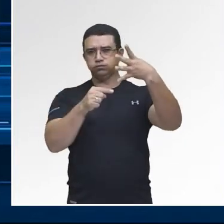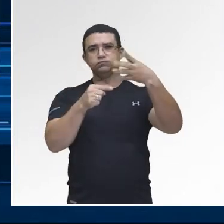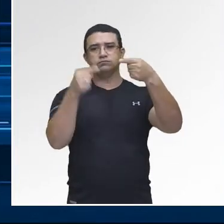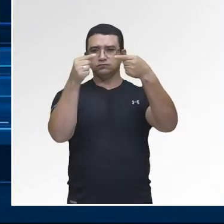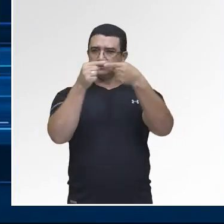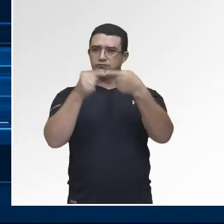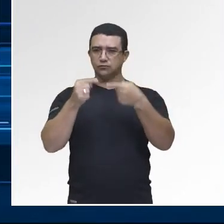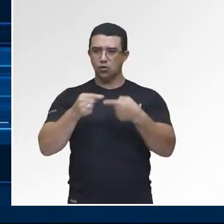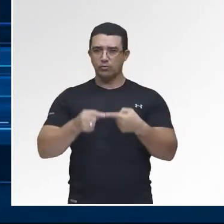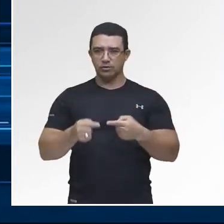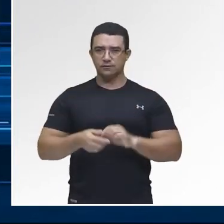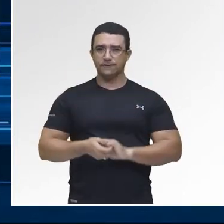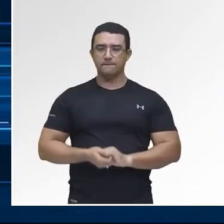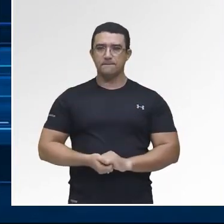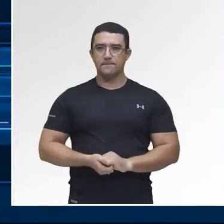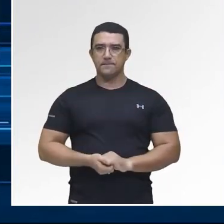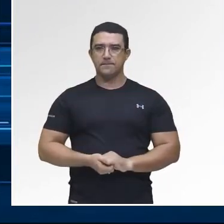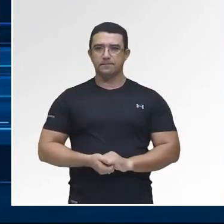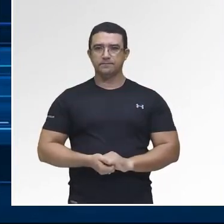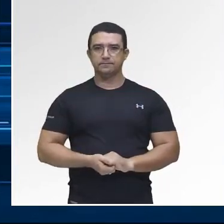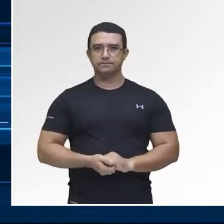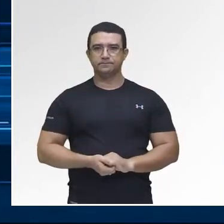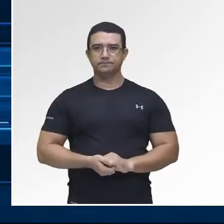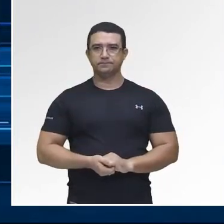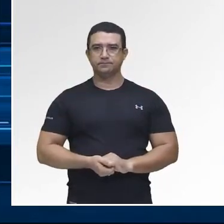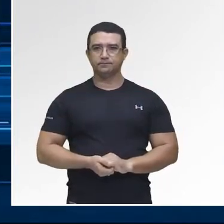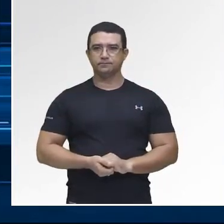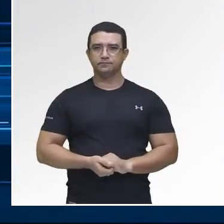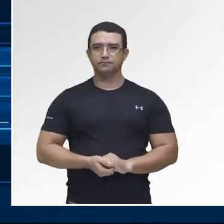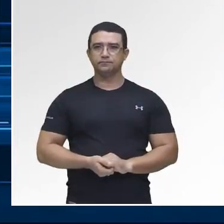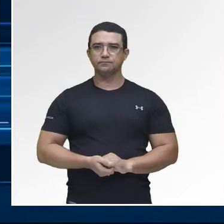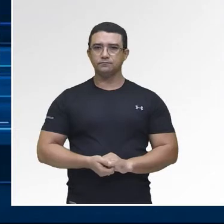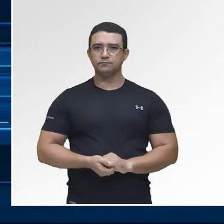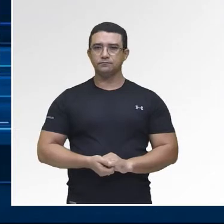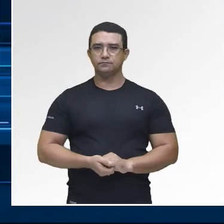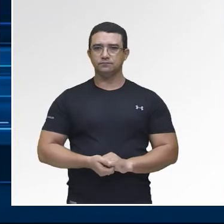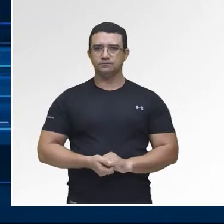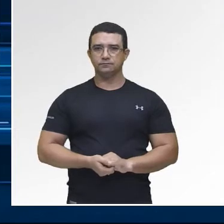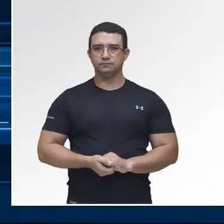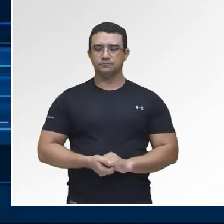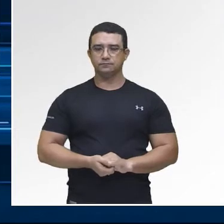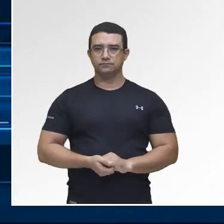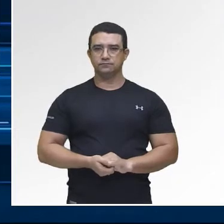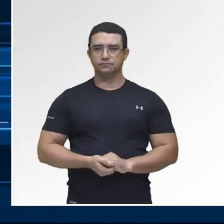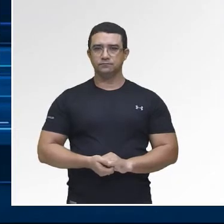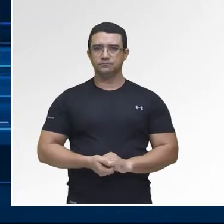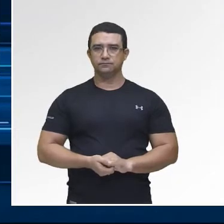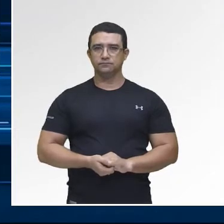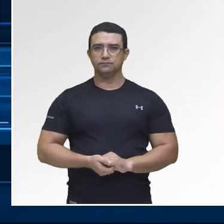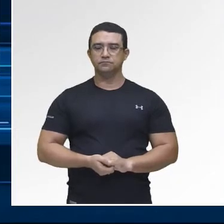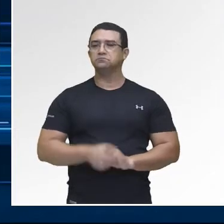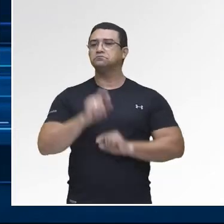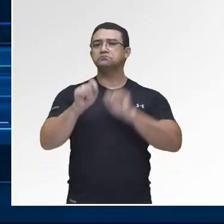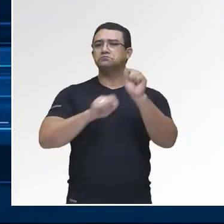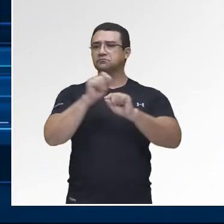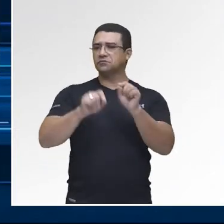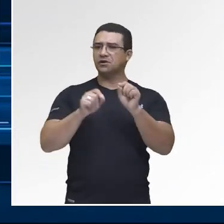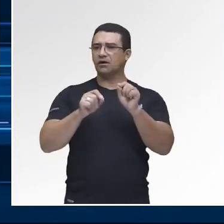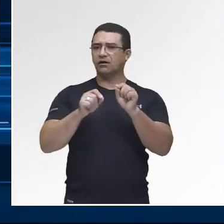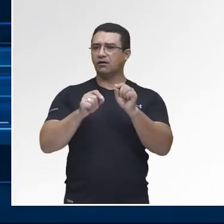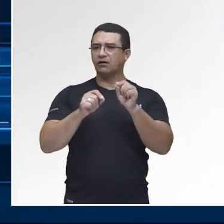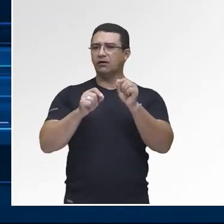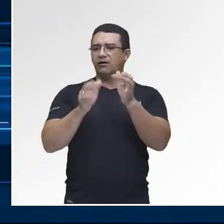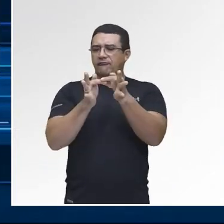mudou o sujeito, mas a estrutura permaneceu igual. They have not visited Portugal. O que essas frases têm em comum,